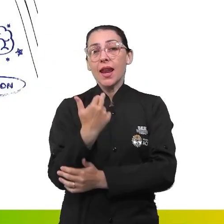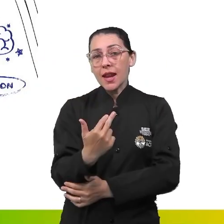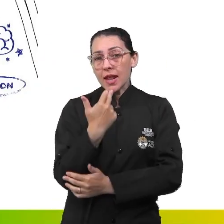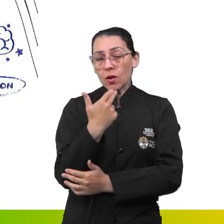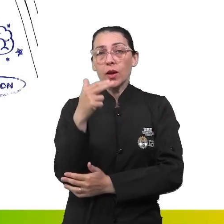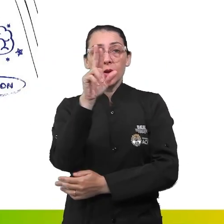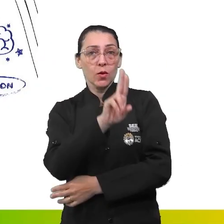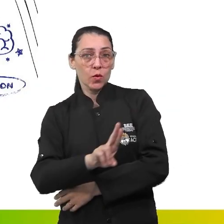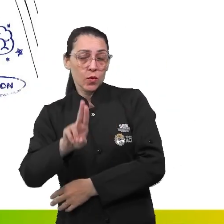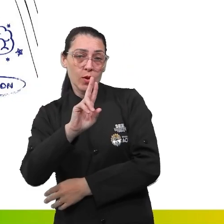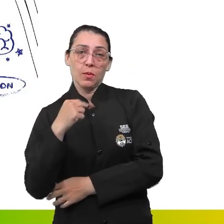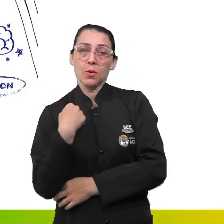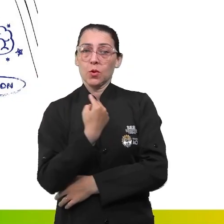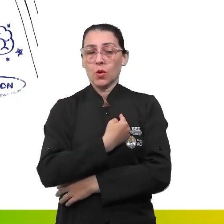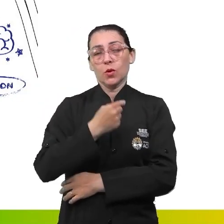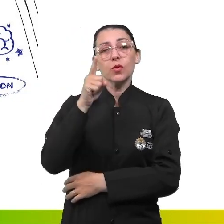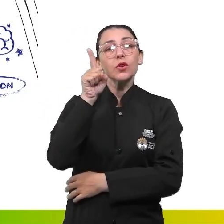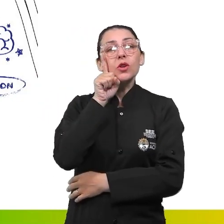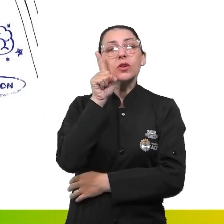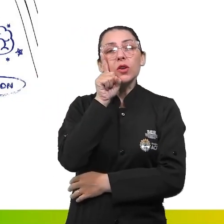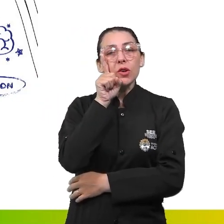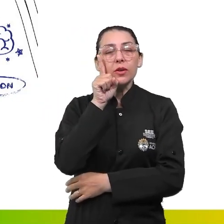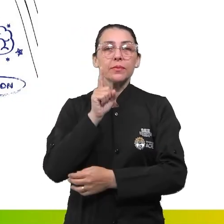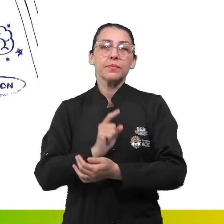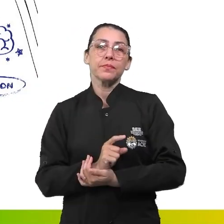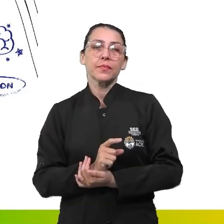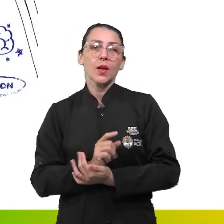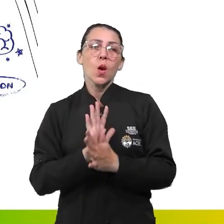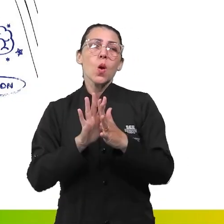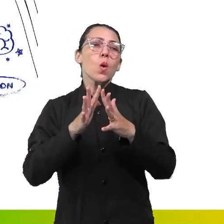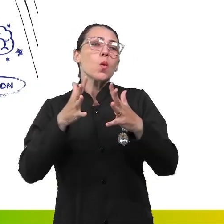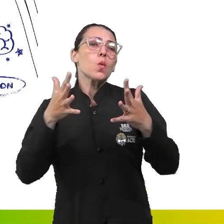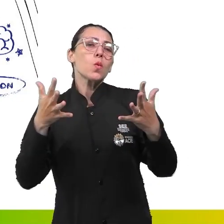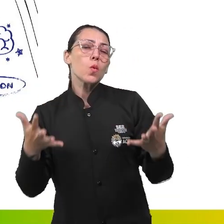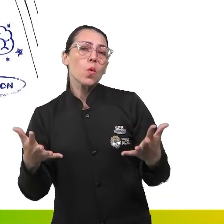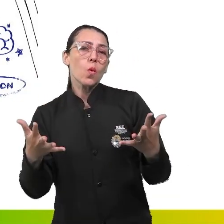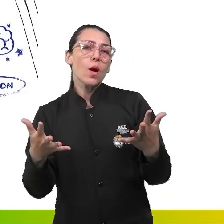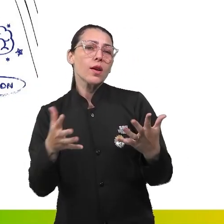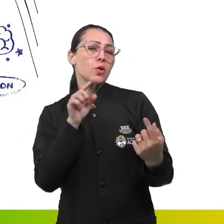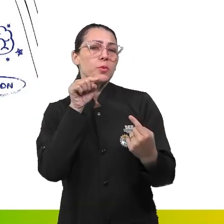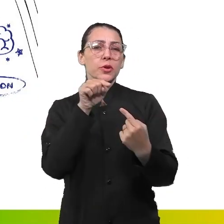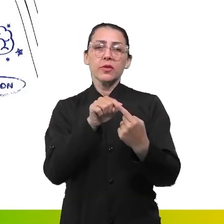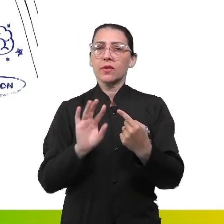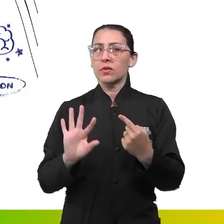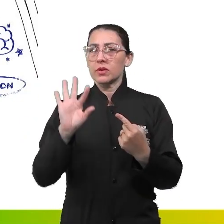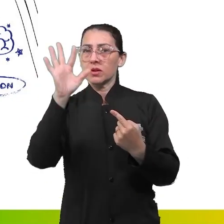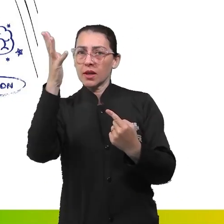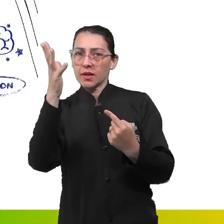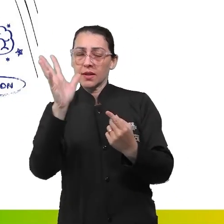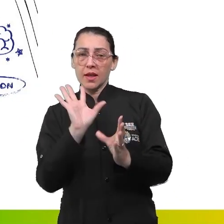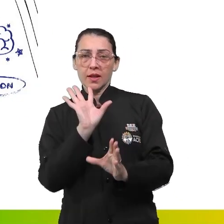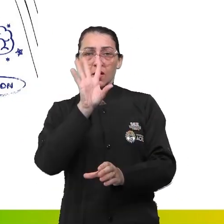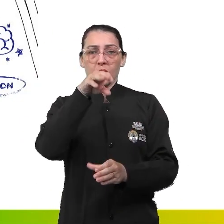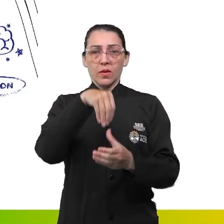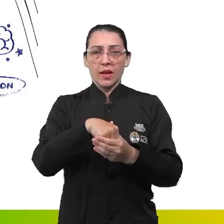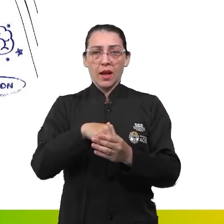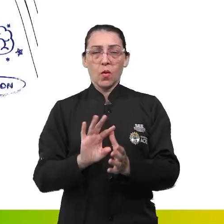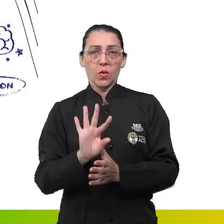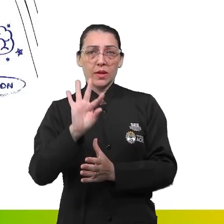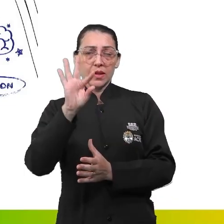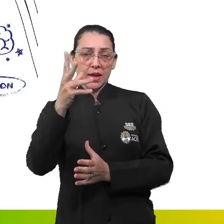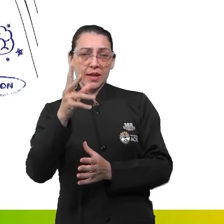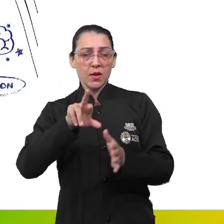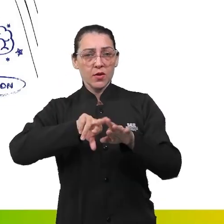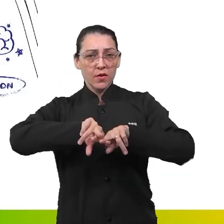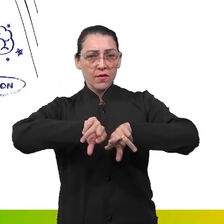que usamos em nosso dia a dia. Por quais motivos isso ocorre? Essa incorporação ocorre devido